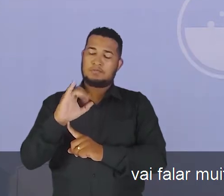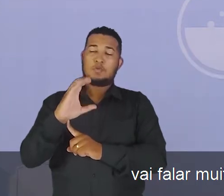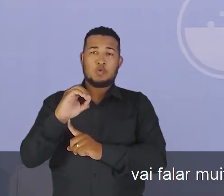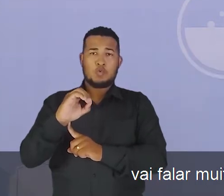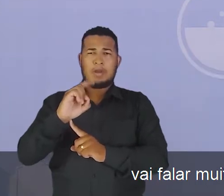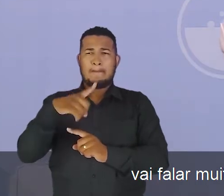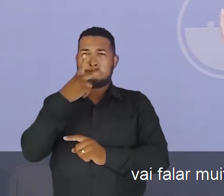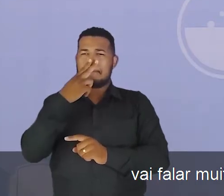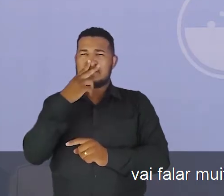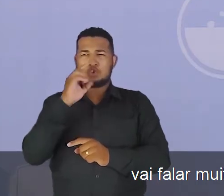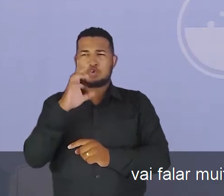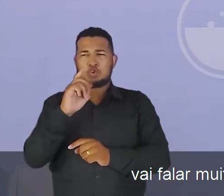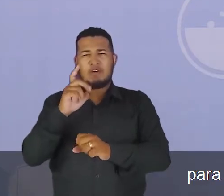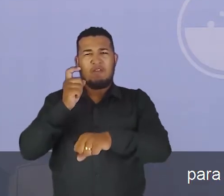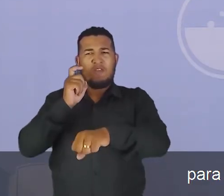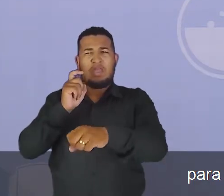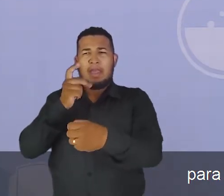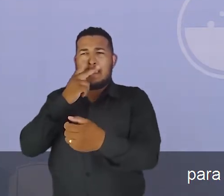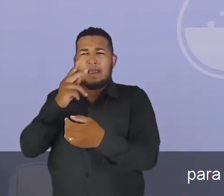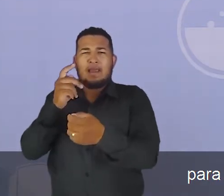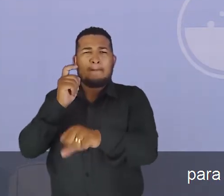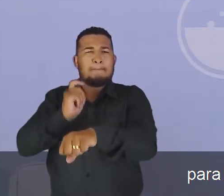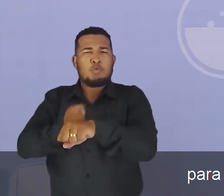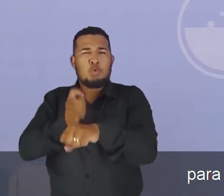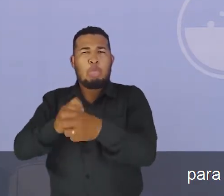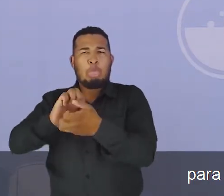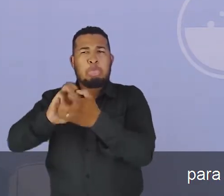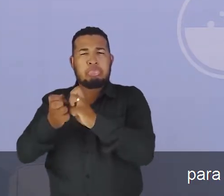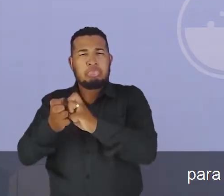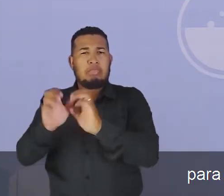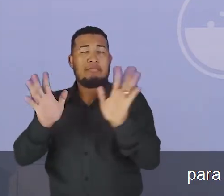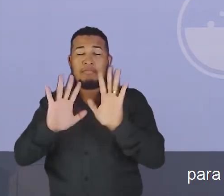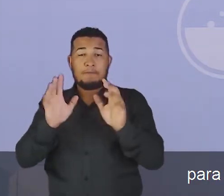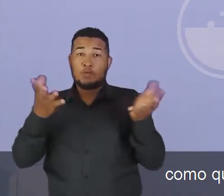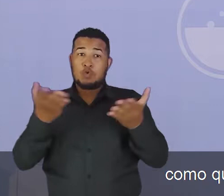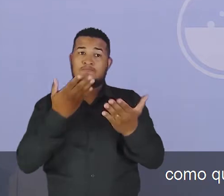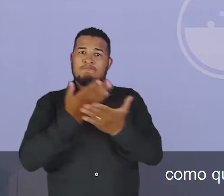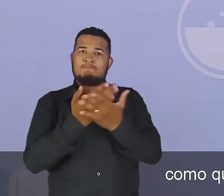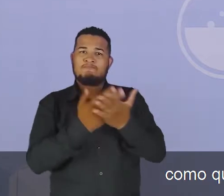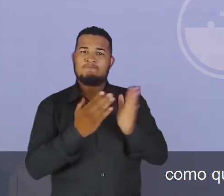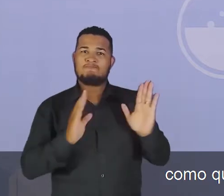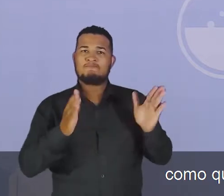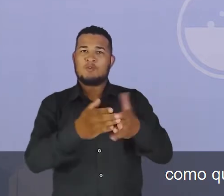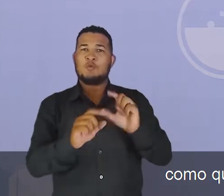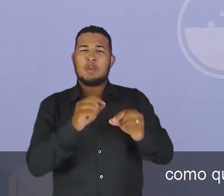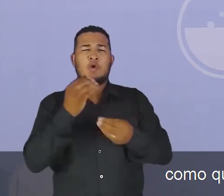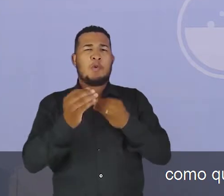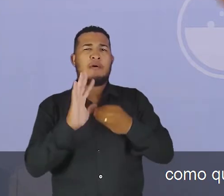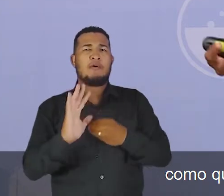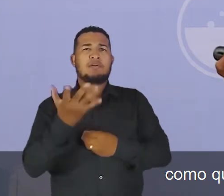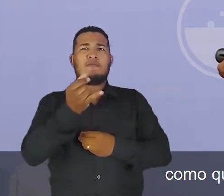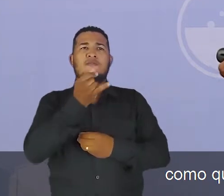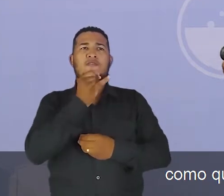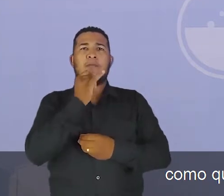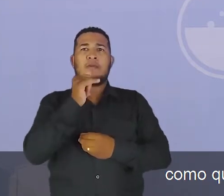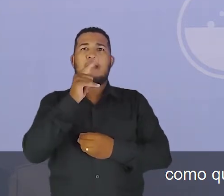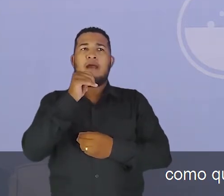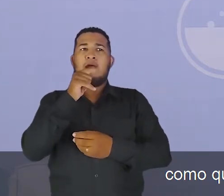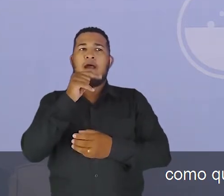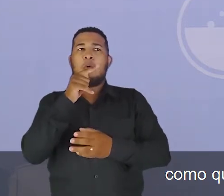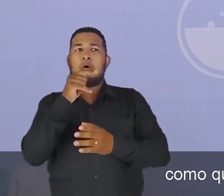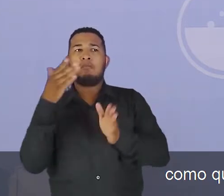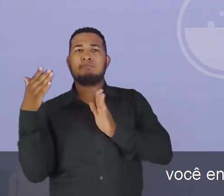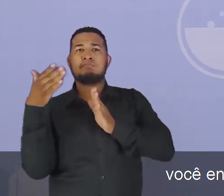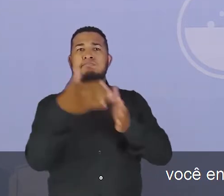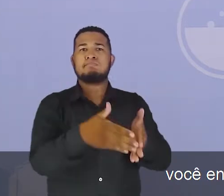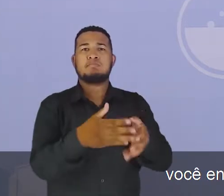teremos uma aula especializada para isso. A aula de hoje vai ser para você entender melhor como que acontece o abastecimento de água das cidades